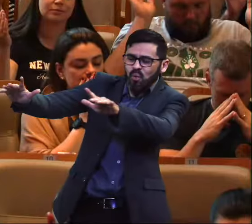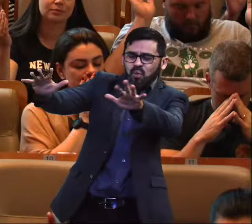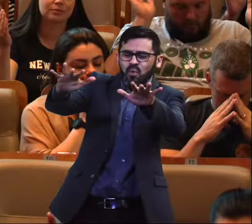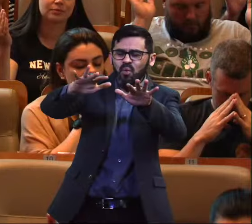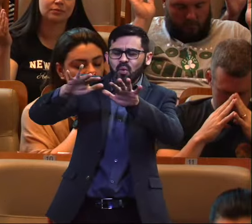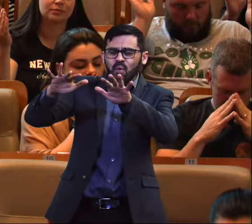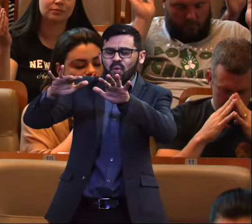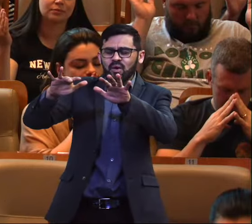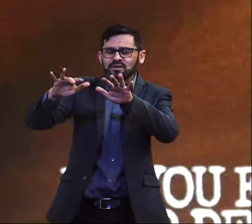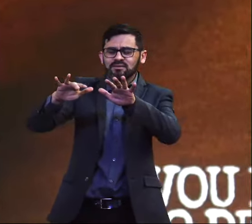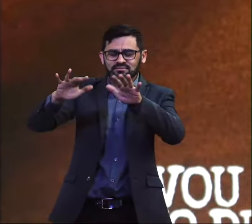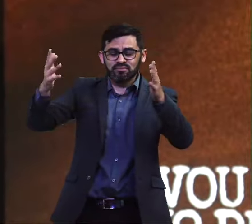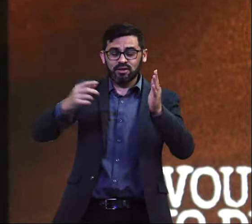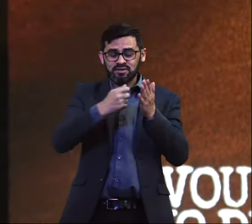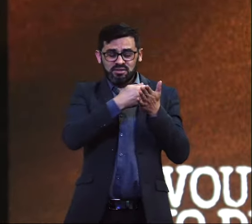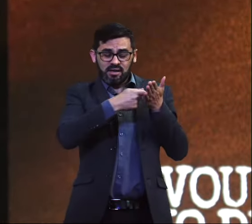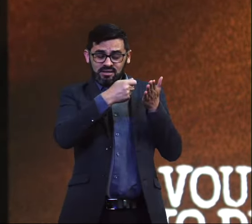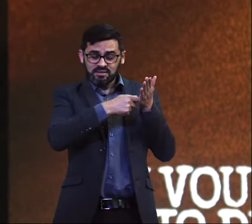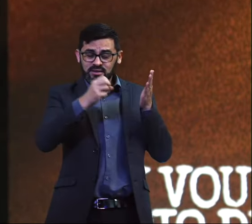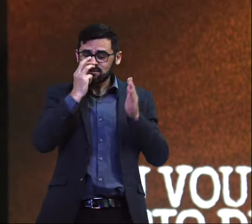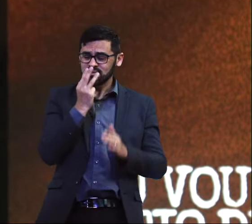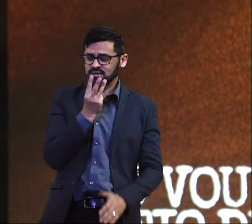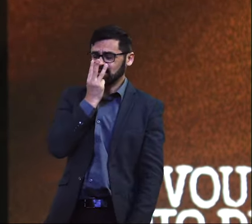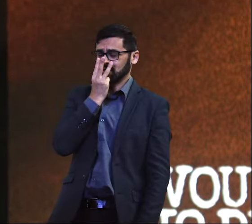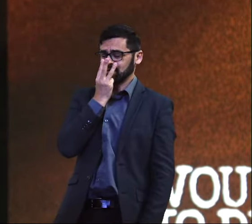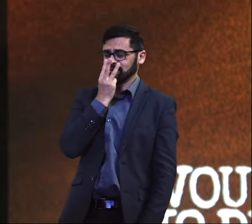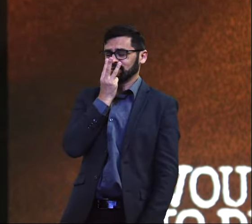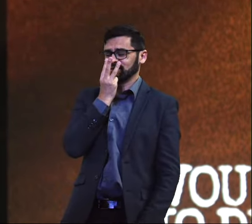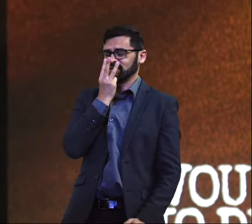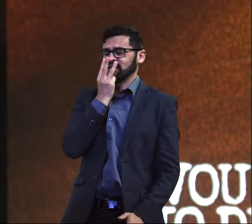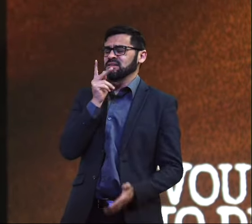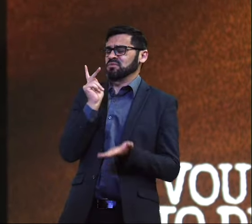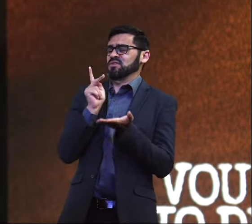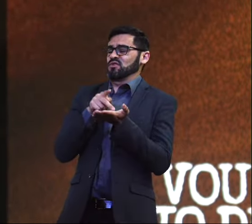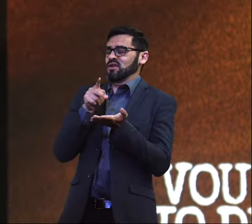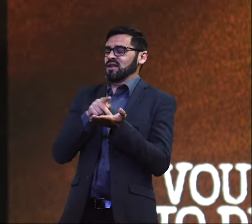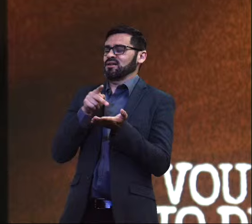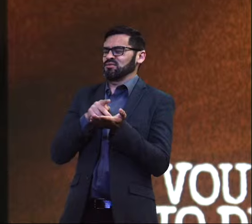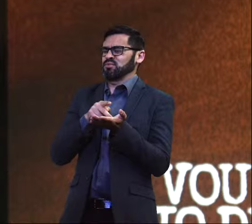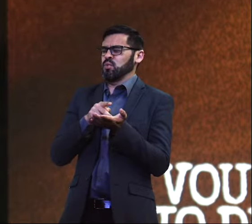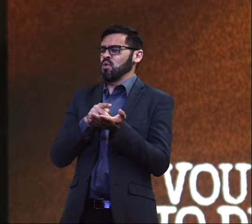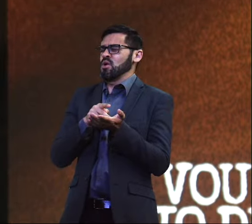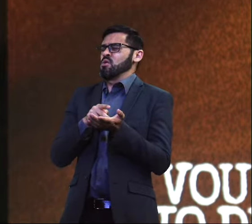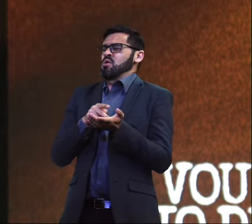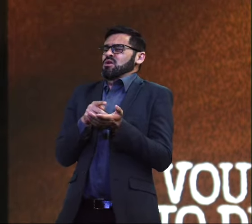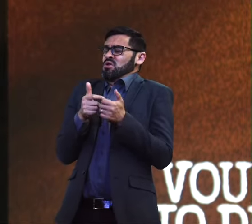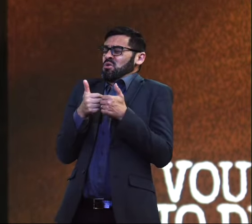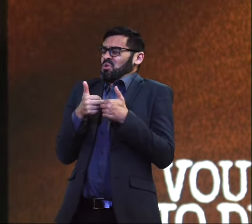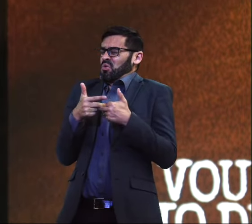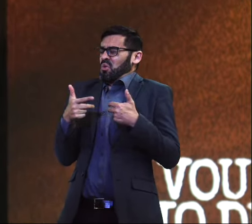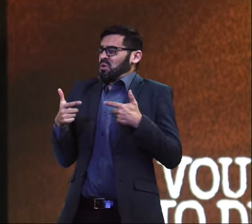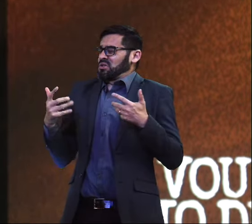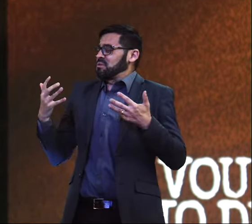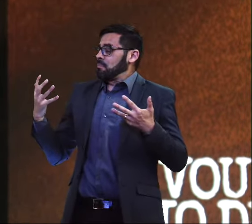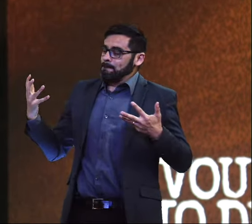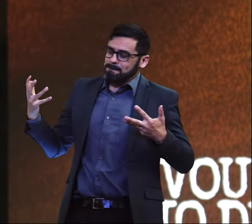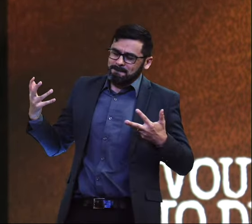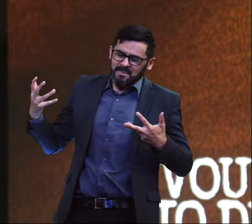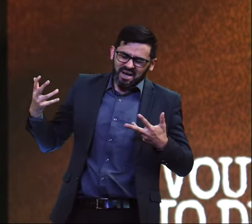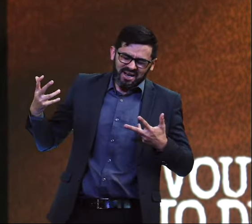está escrito na profecia de Isaías. Que seja algo sem precedentes,